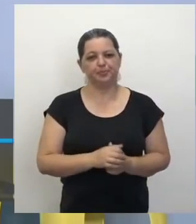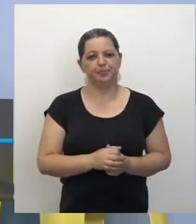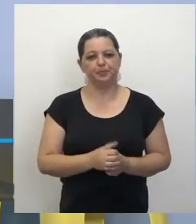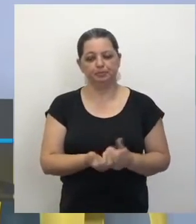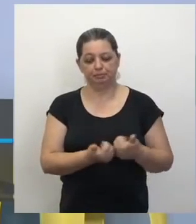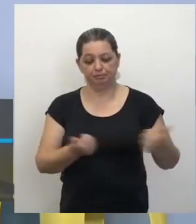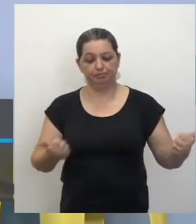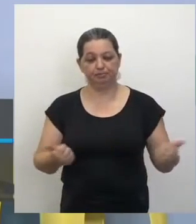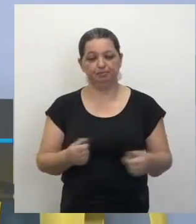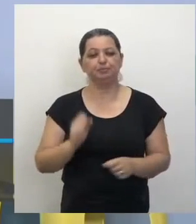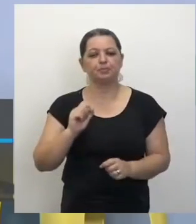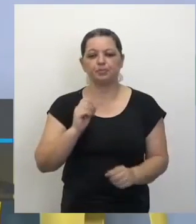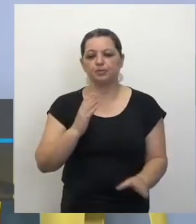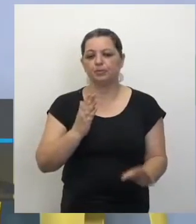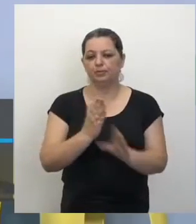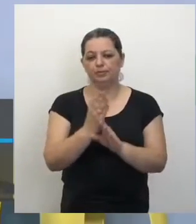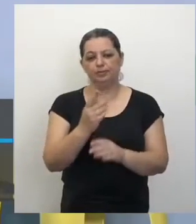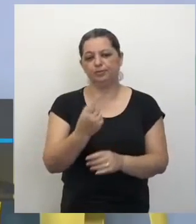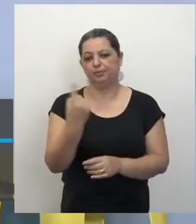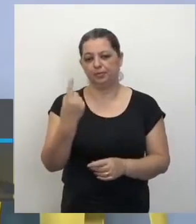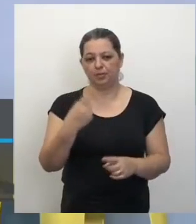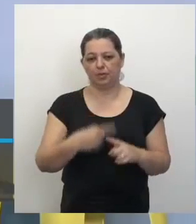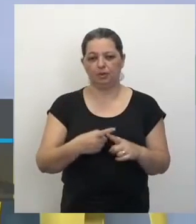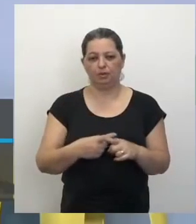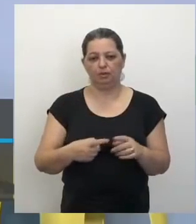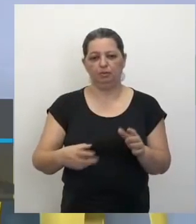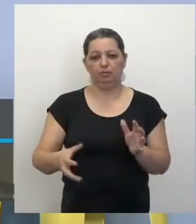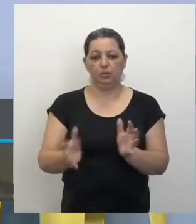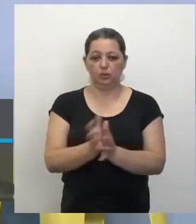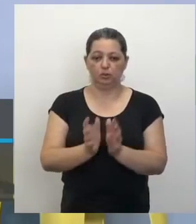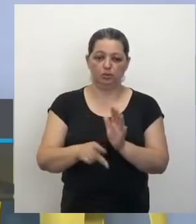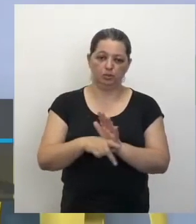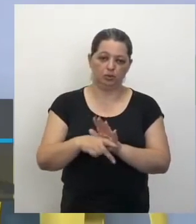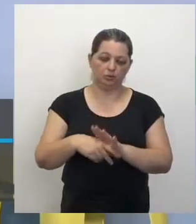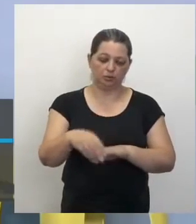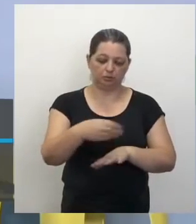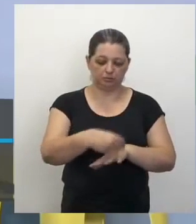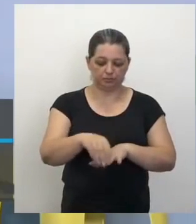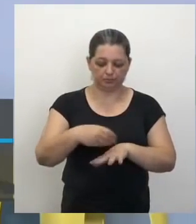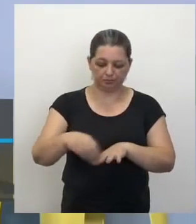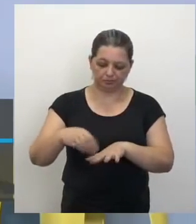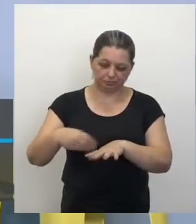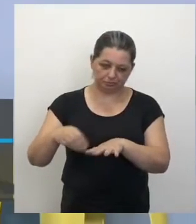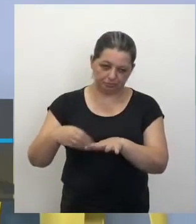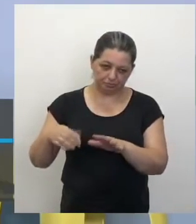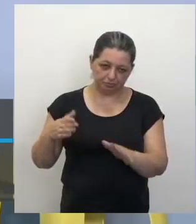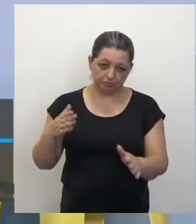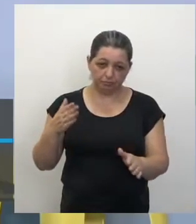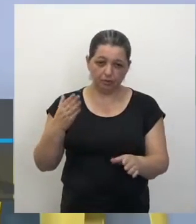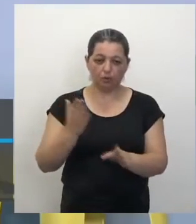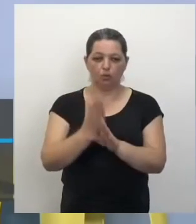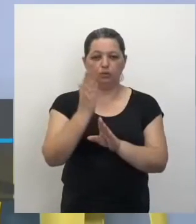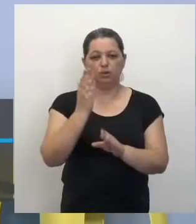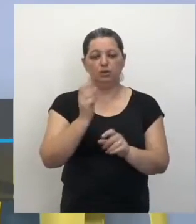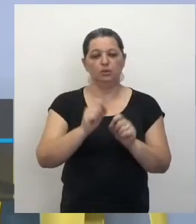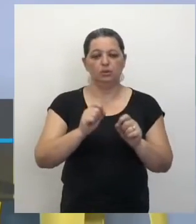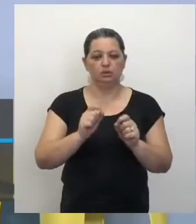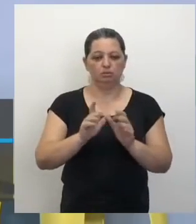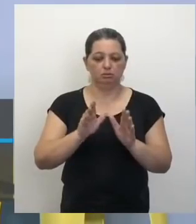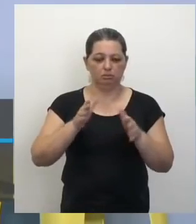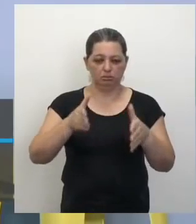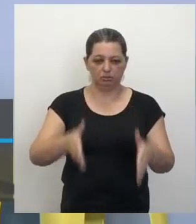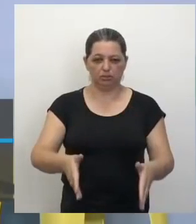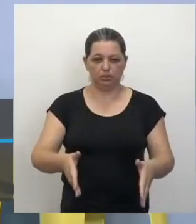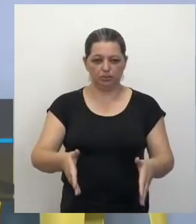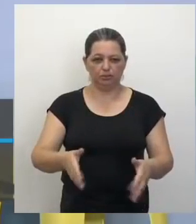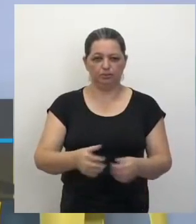foi um grupo de arqueólogos, né, que encontraram uma tumba na cidade de Palenque, a tumba